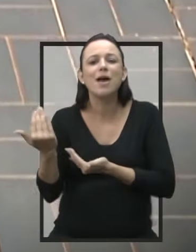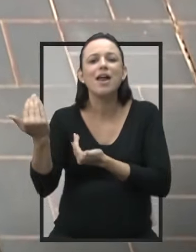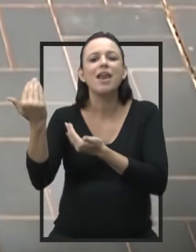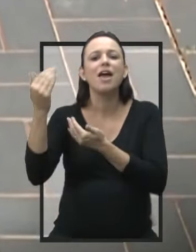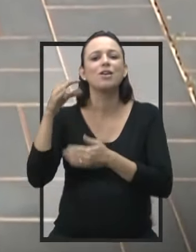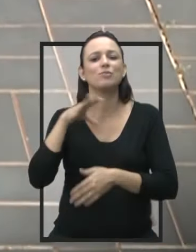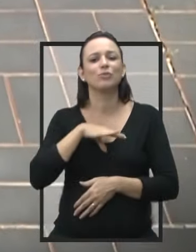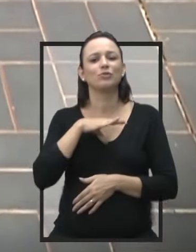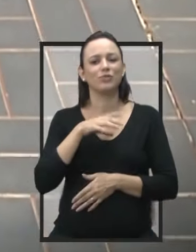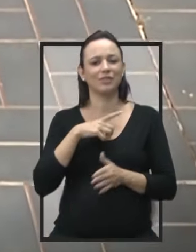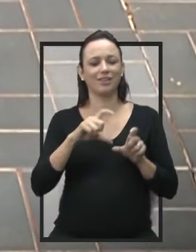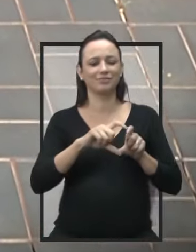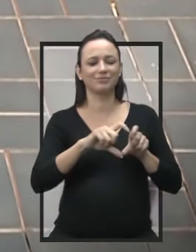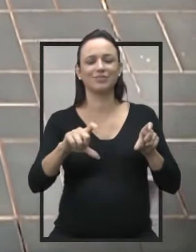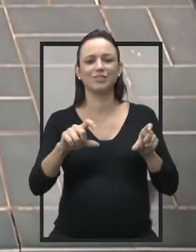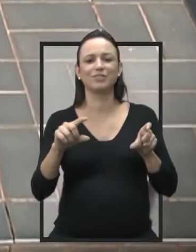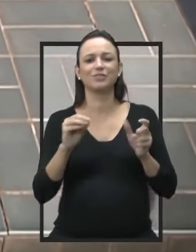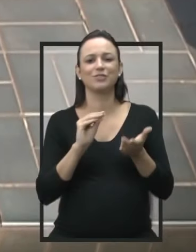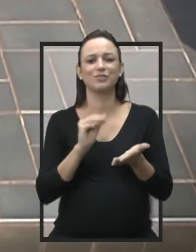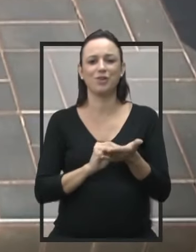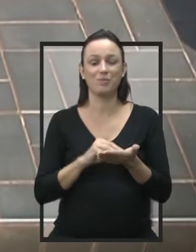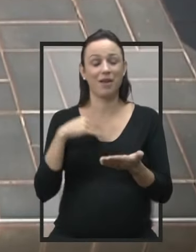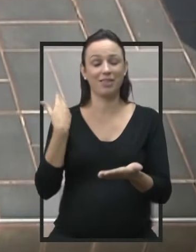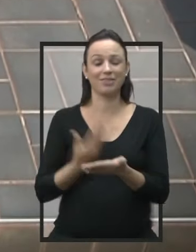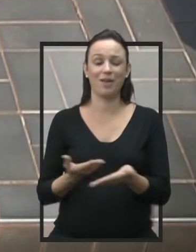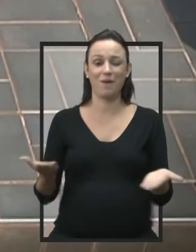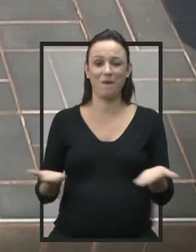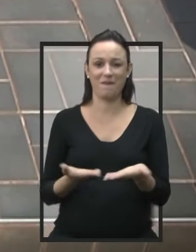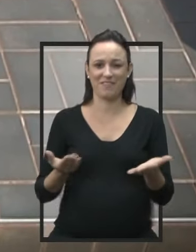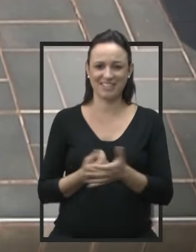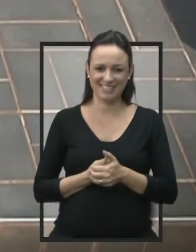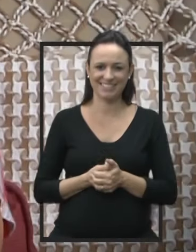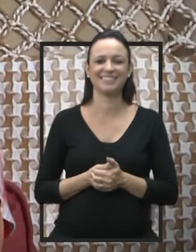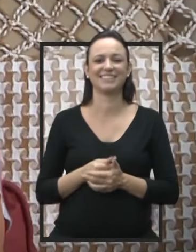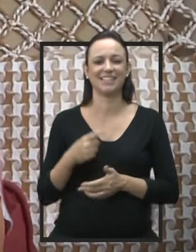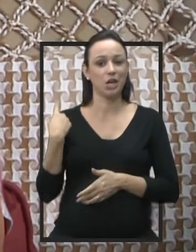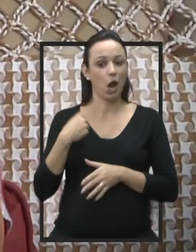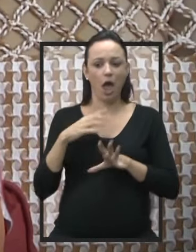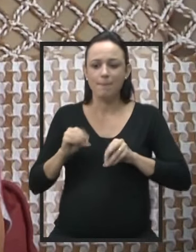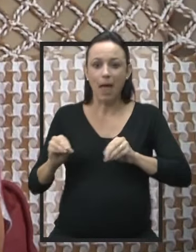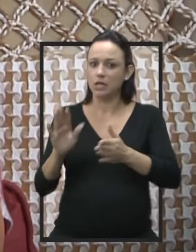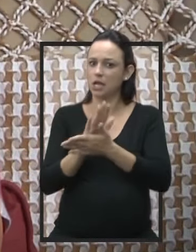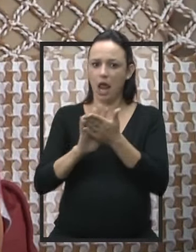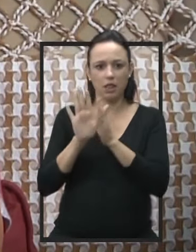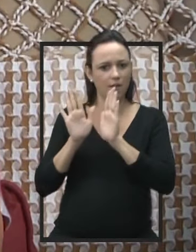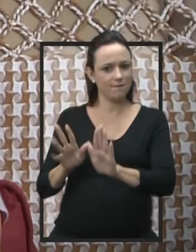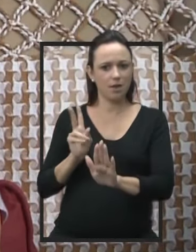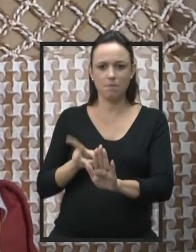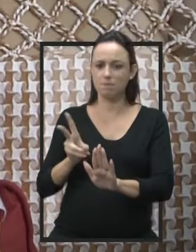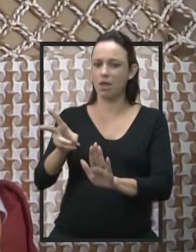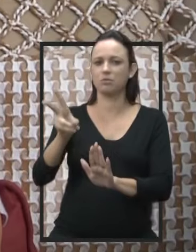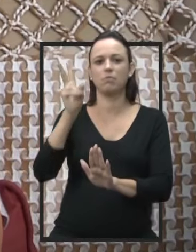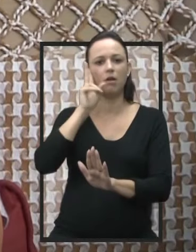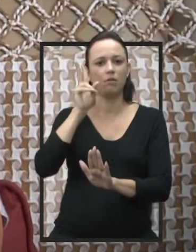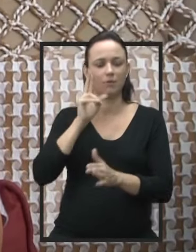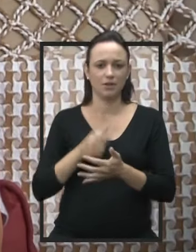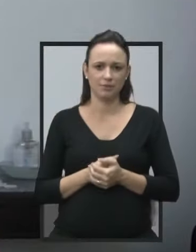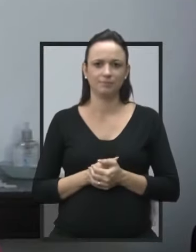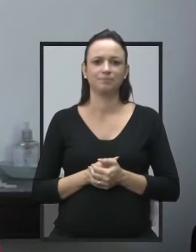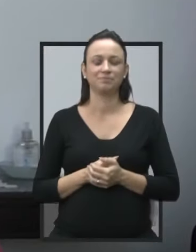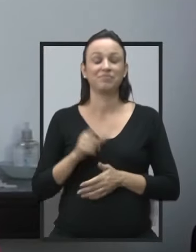do povo de Potunduva que está escrito lá. Né? E até hoje está lá, nós jamais mexemos nisso e permanece do mesmo jeito